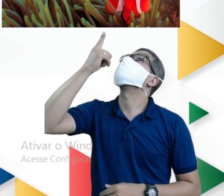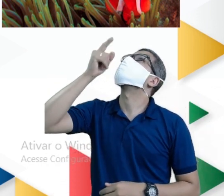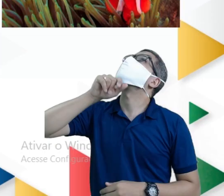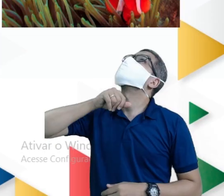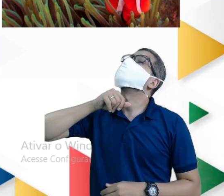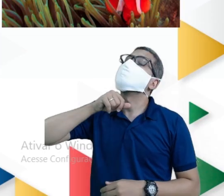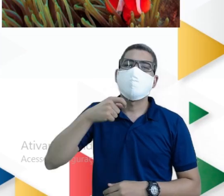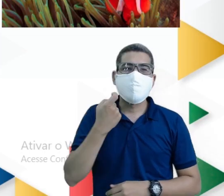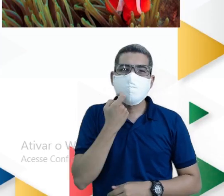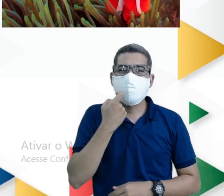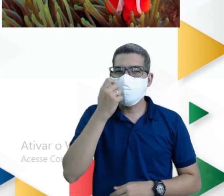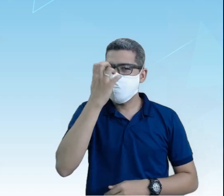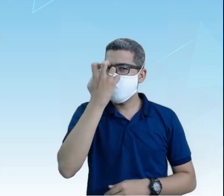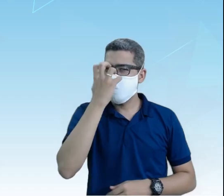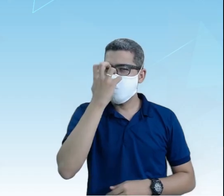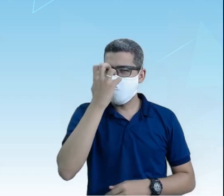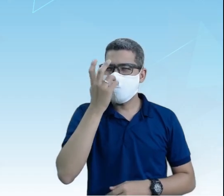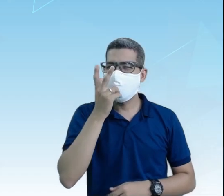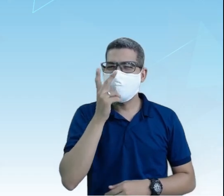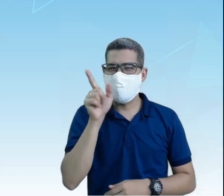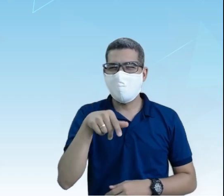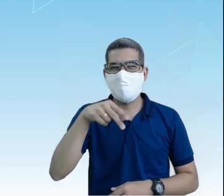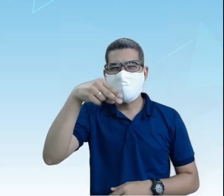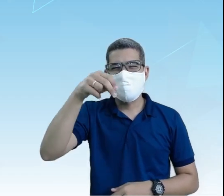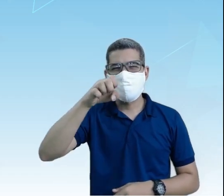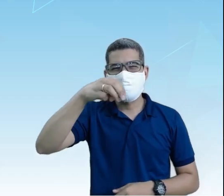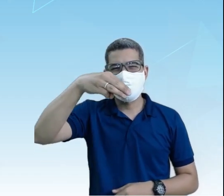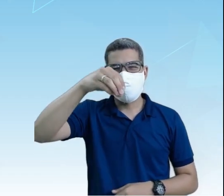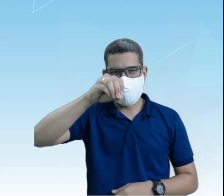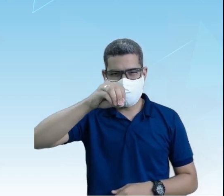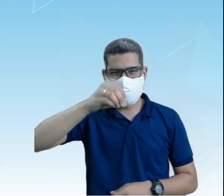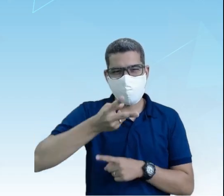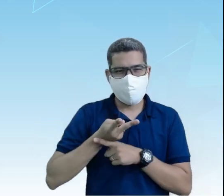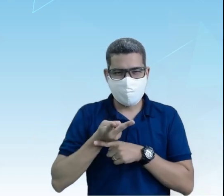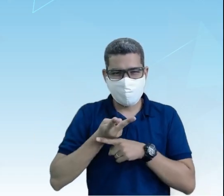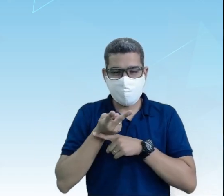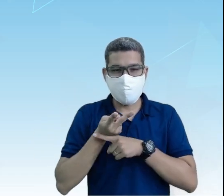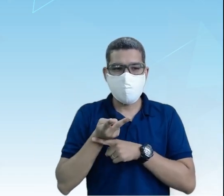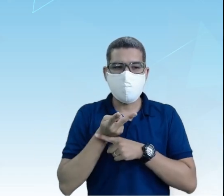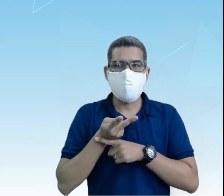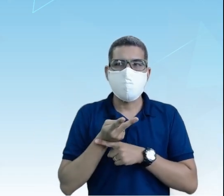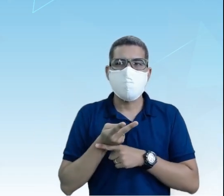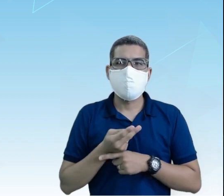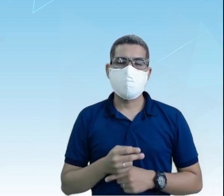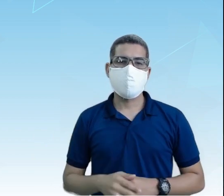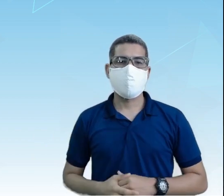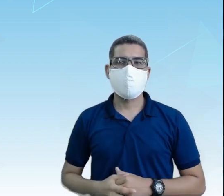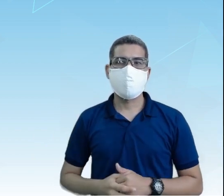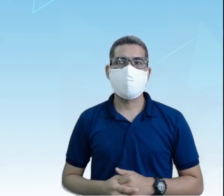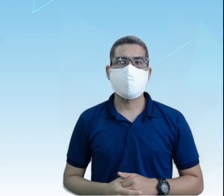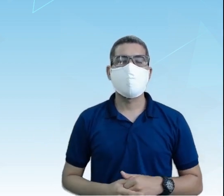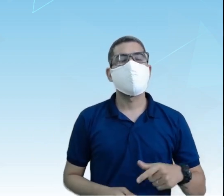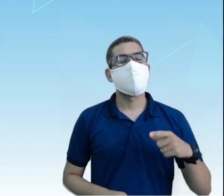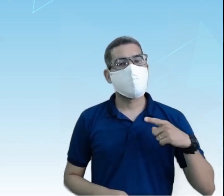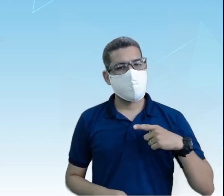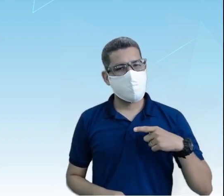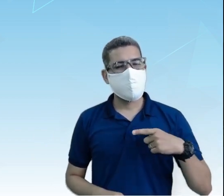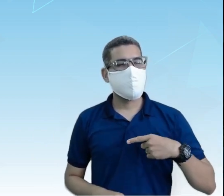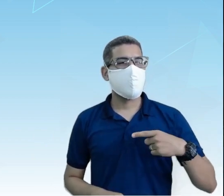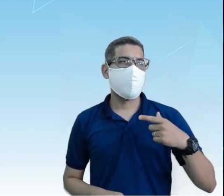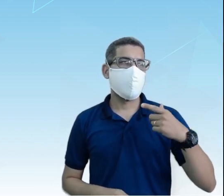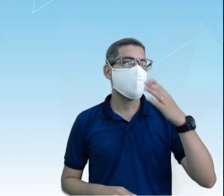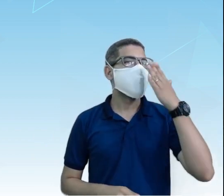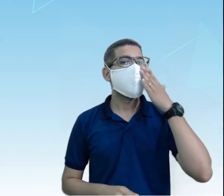todo mundo já assistiu, Procurando Nemo. Então, esse filme aí, Procurando Nemo, a gente tem justamente